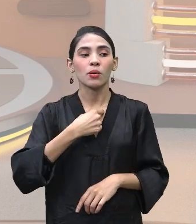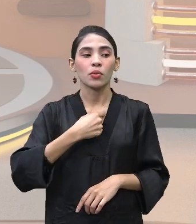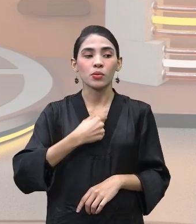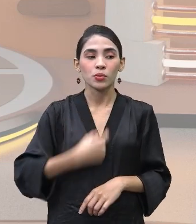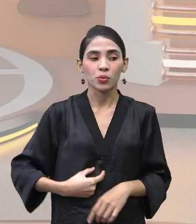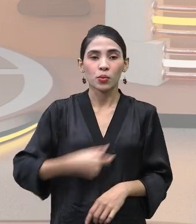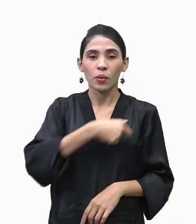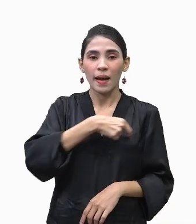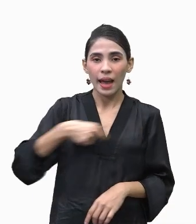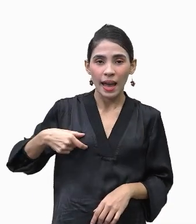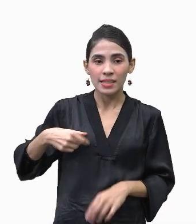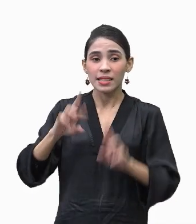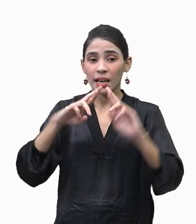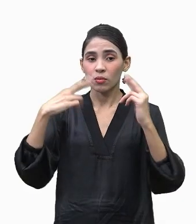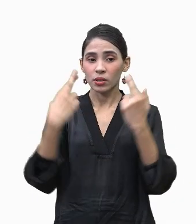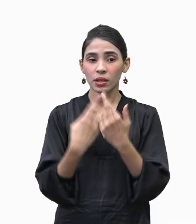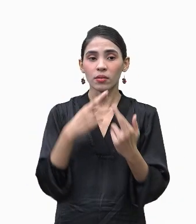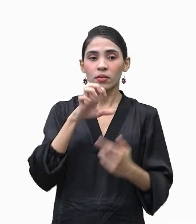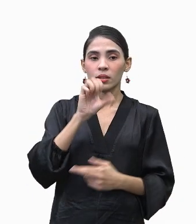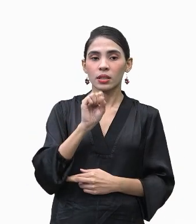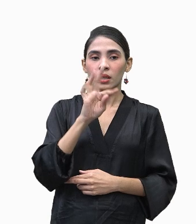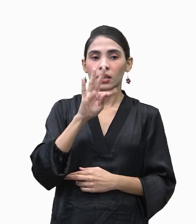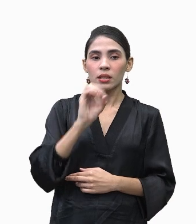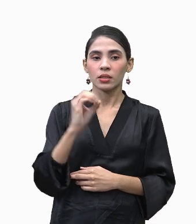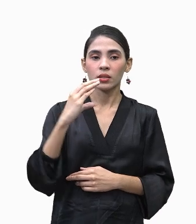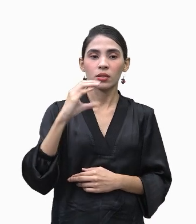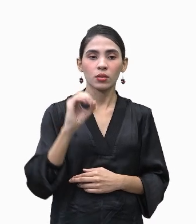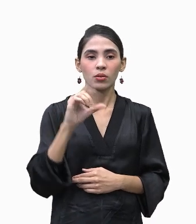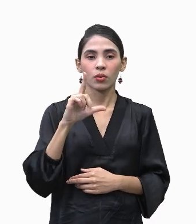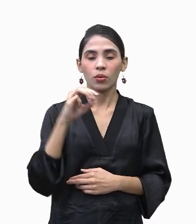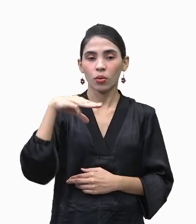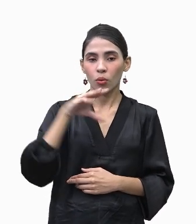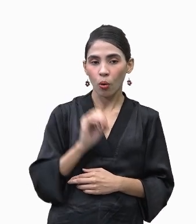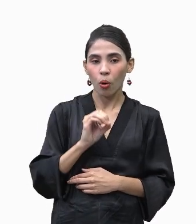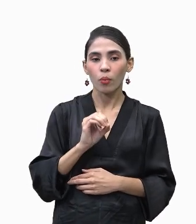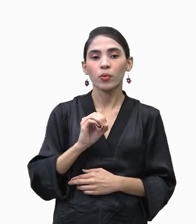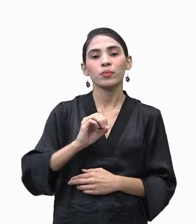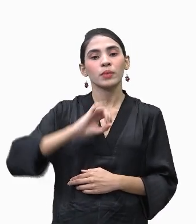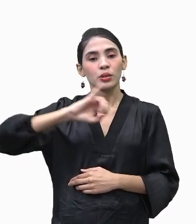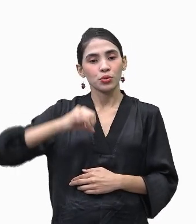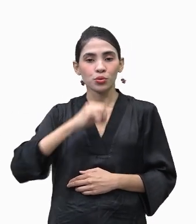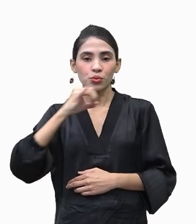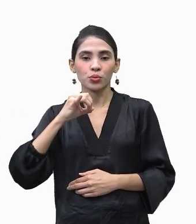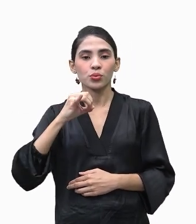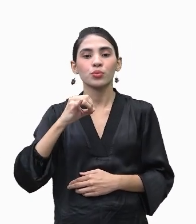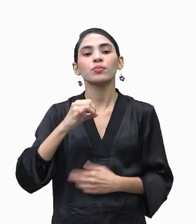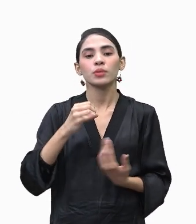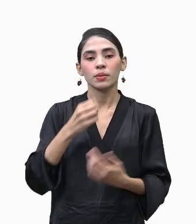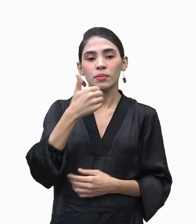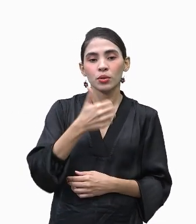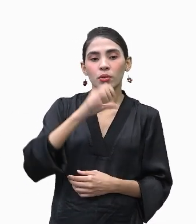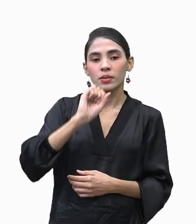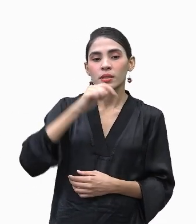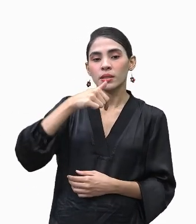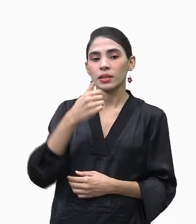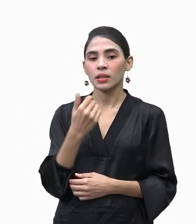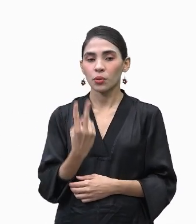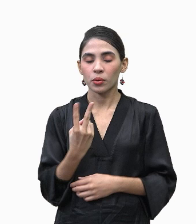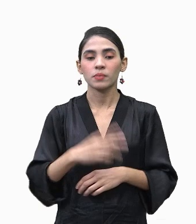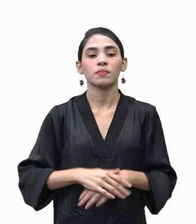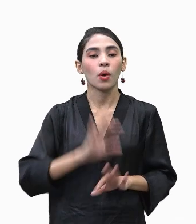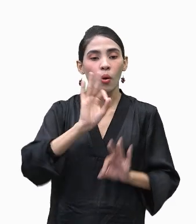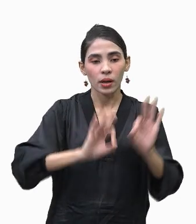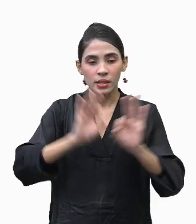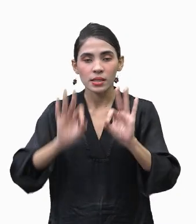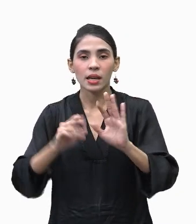Estocolmo, né, em junho de 1972. Então, ela foi organizada pela Conferência das